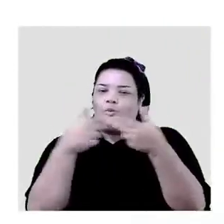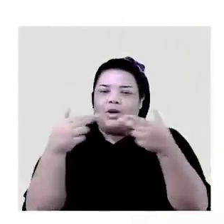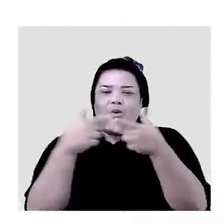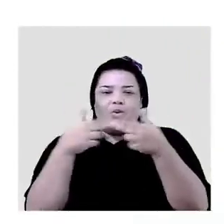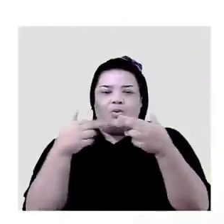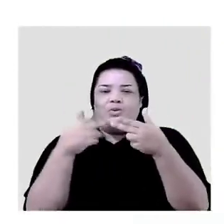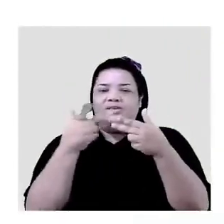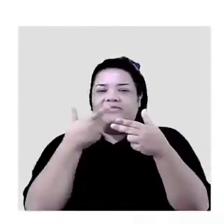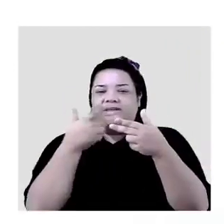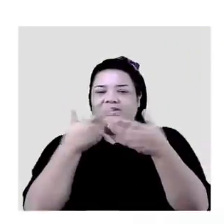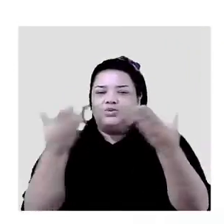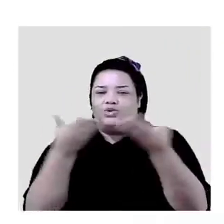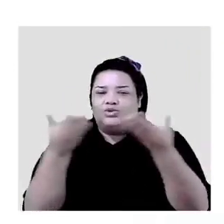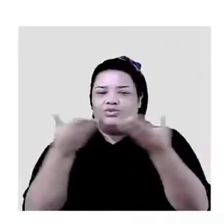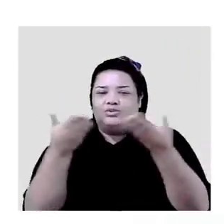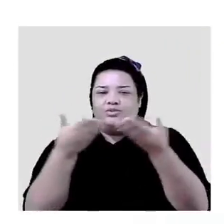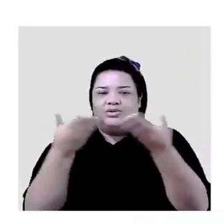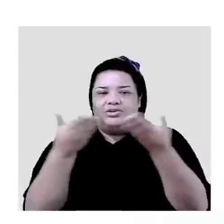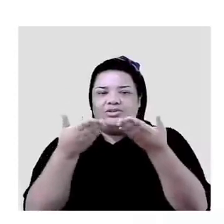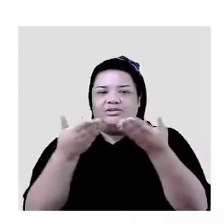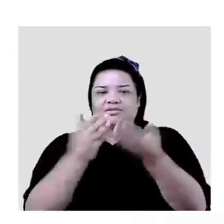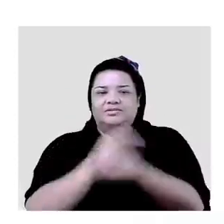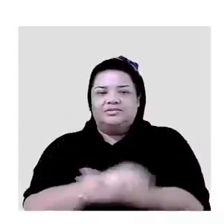de hoje.